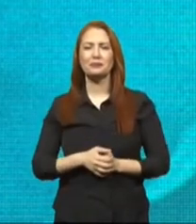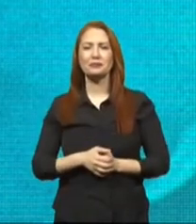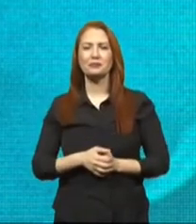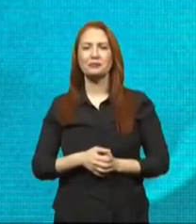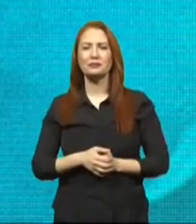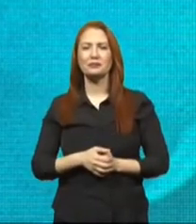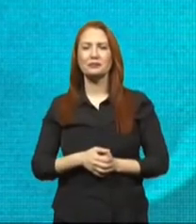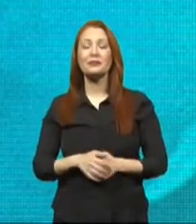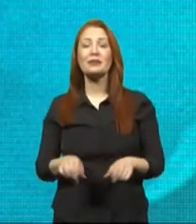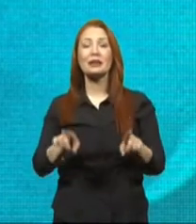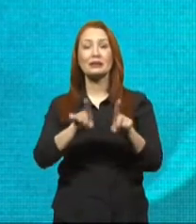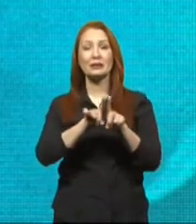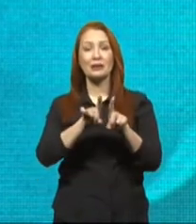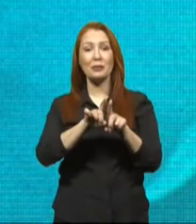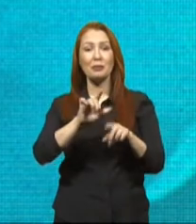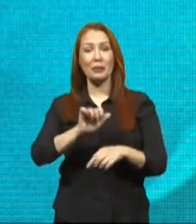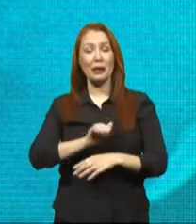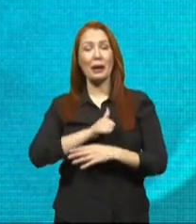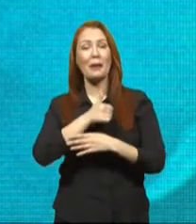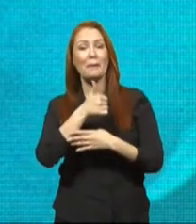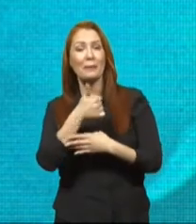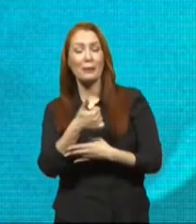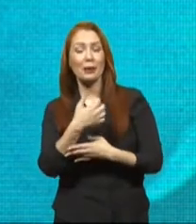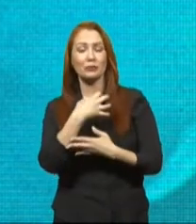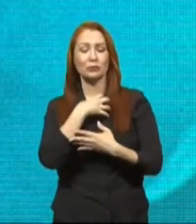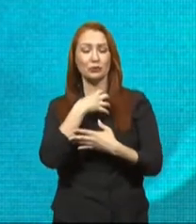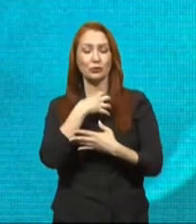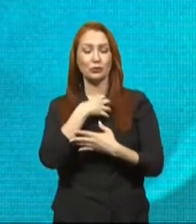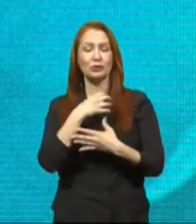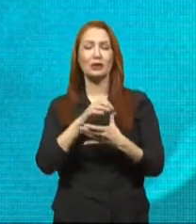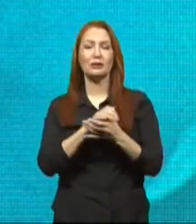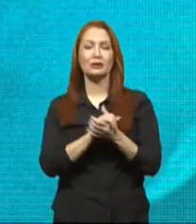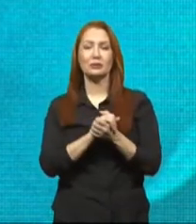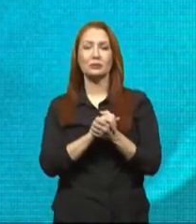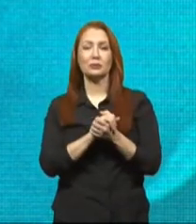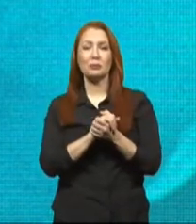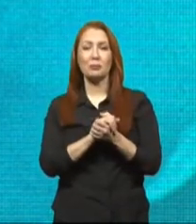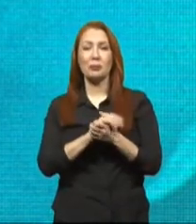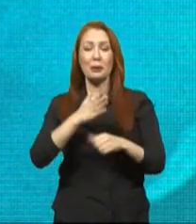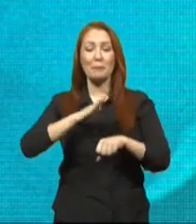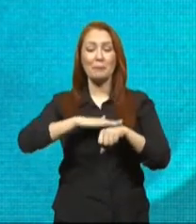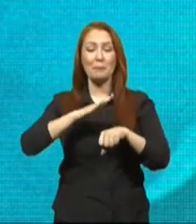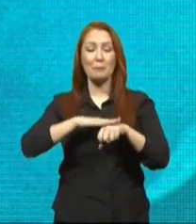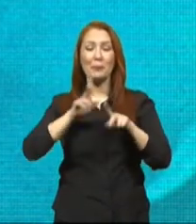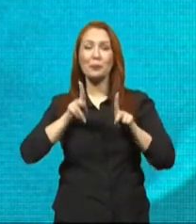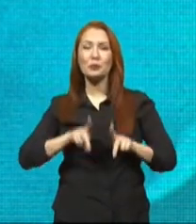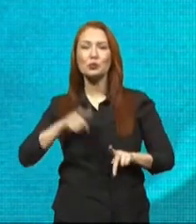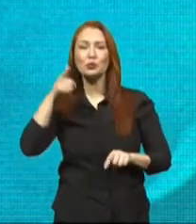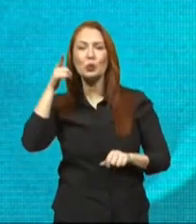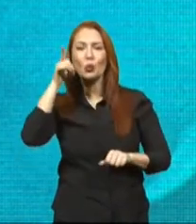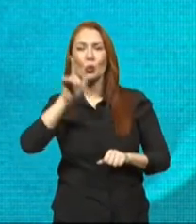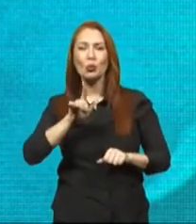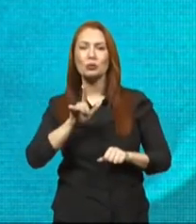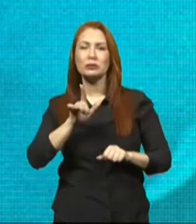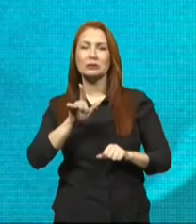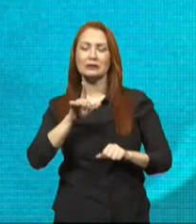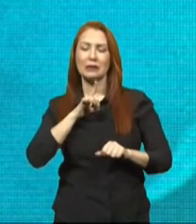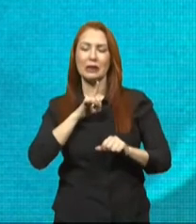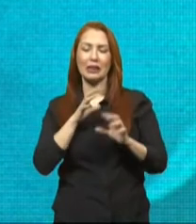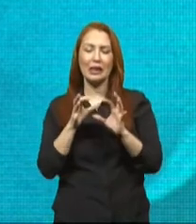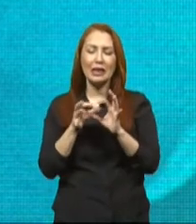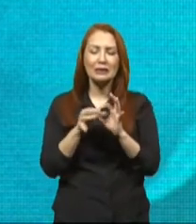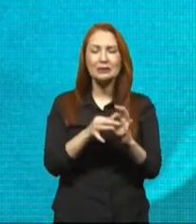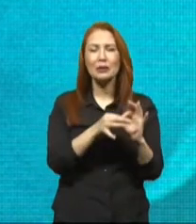a melhora das condições das cooperativas, que mais pessoas consigam se unir, né? Então que a gente consiga crescer